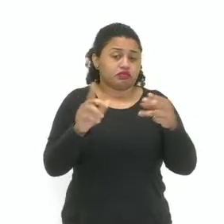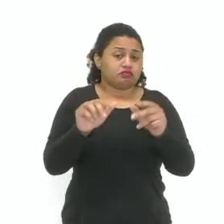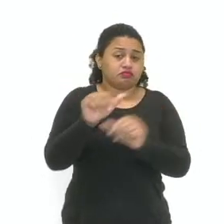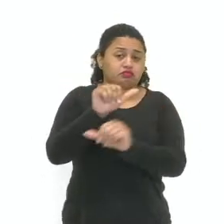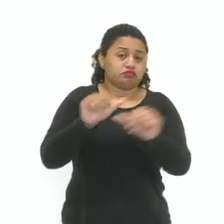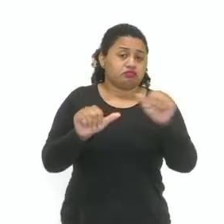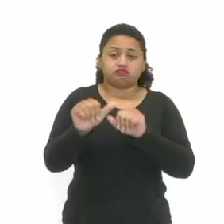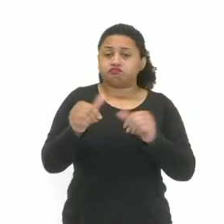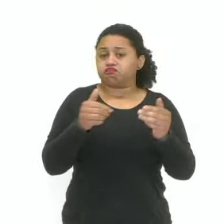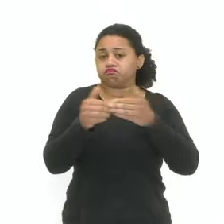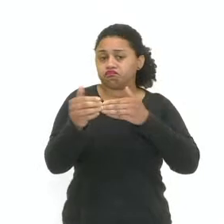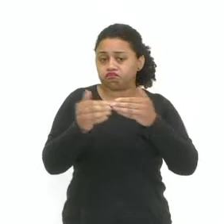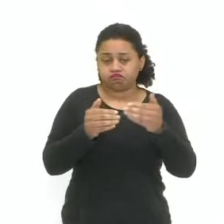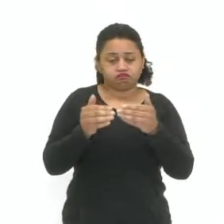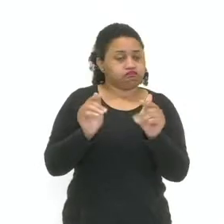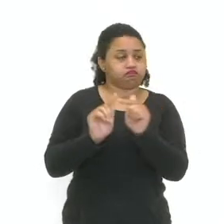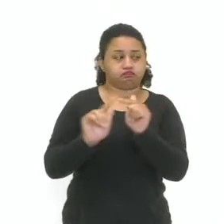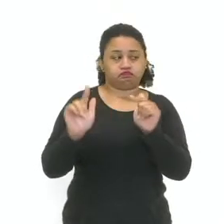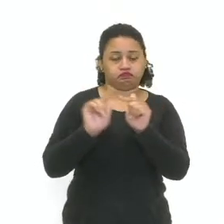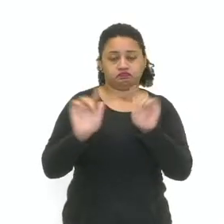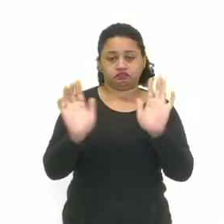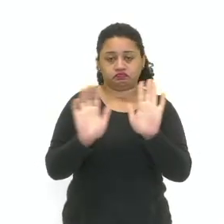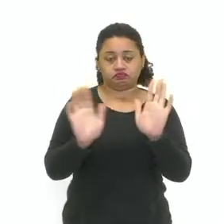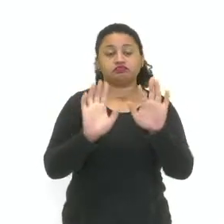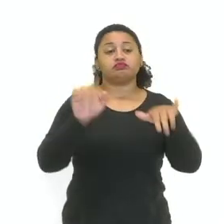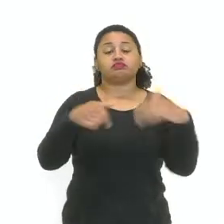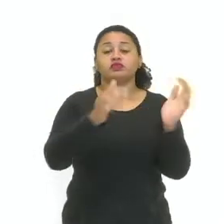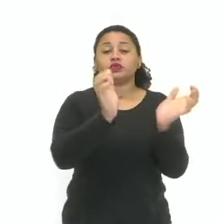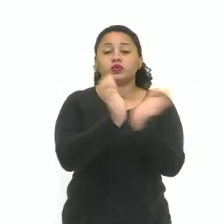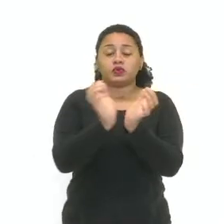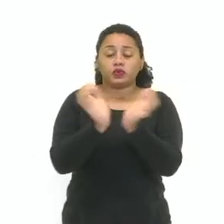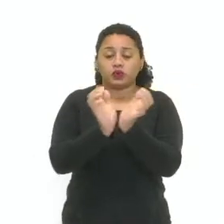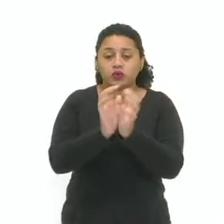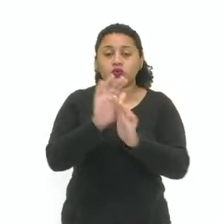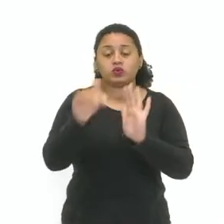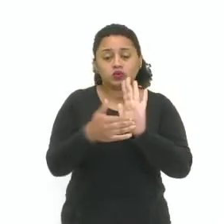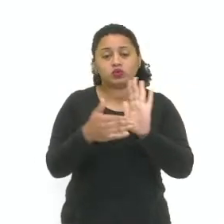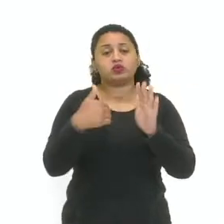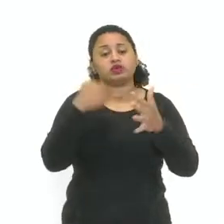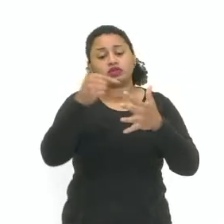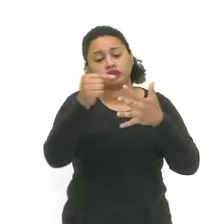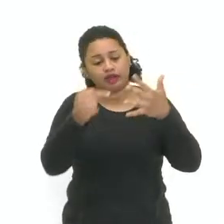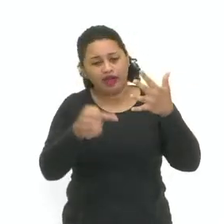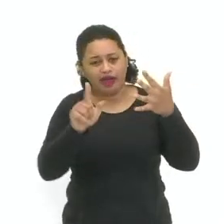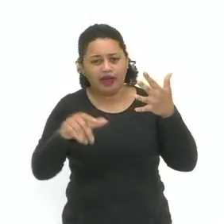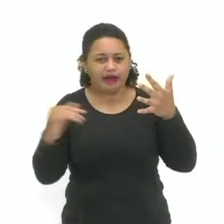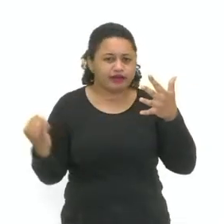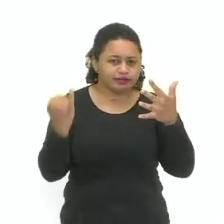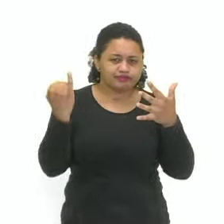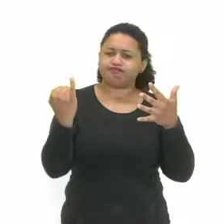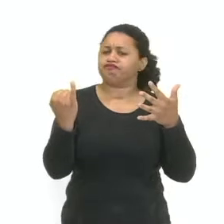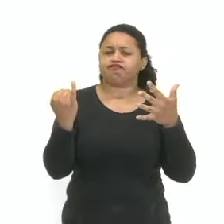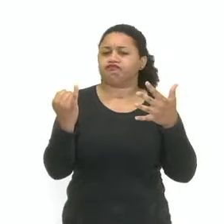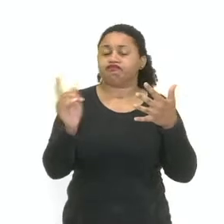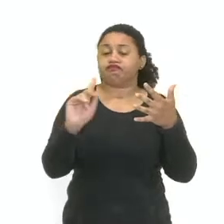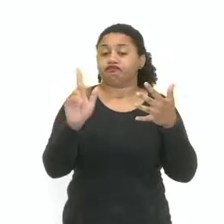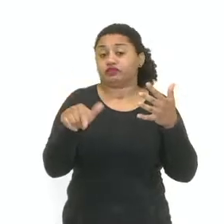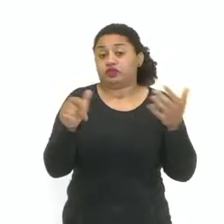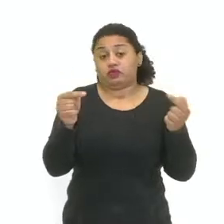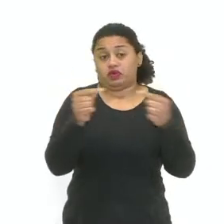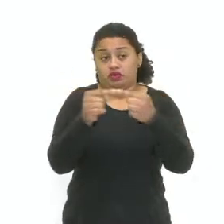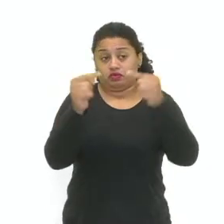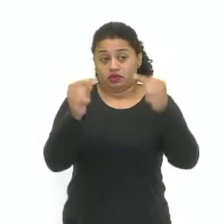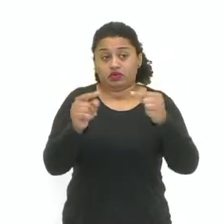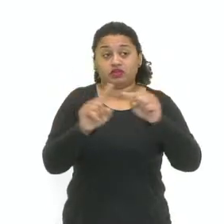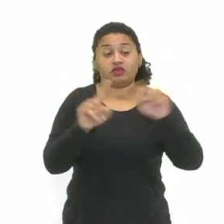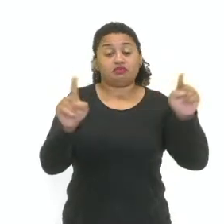importa. Então, em um agrupamento, quando a ordem é importante, não estamos tratando de combinação, mas